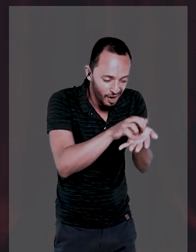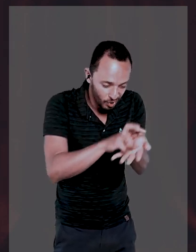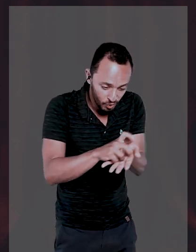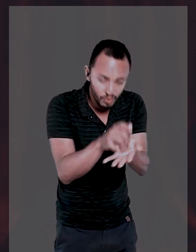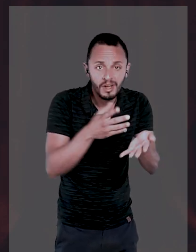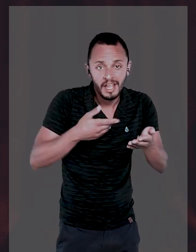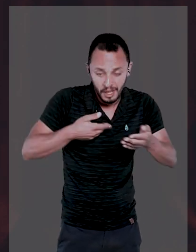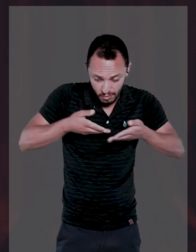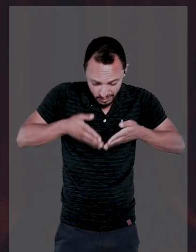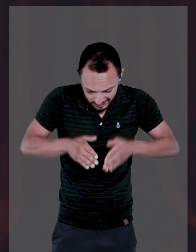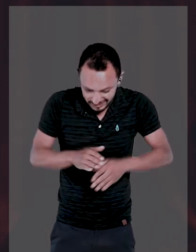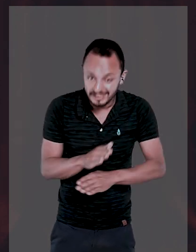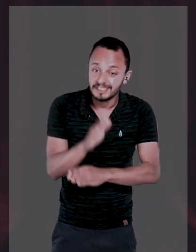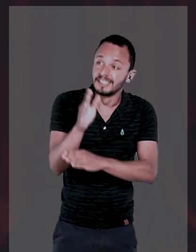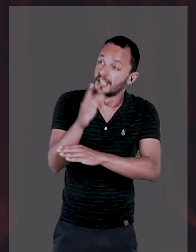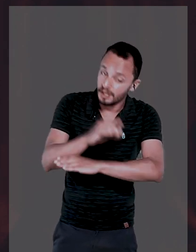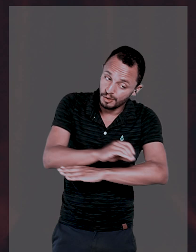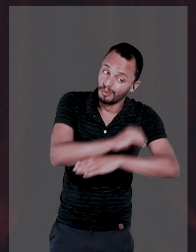barro.